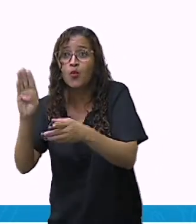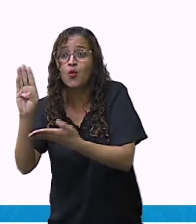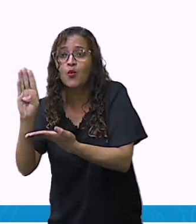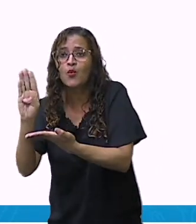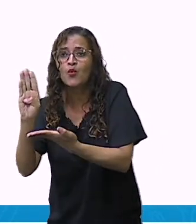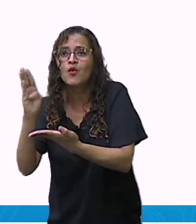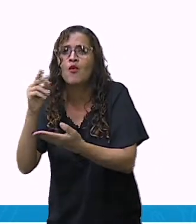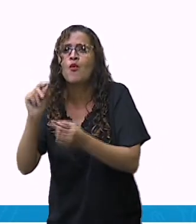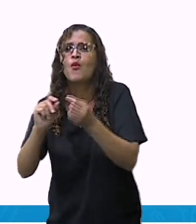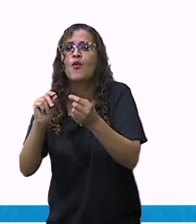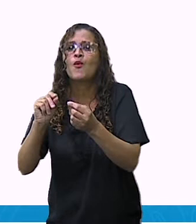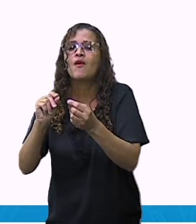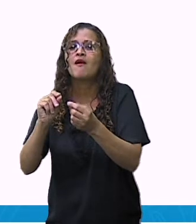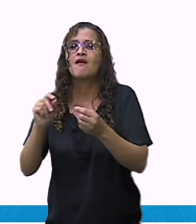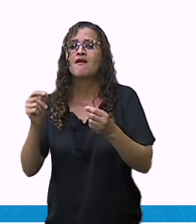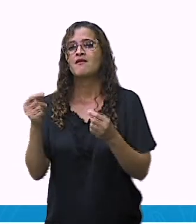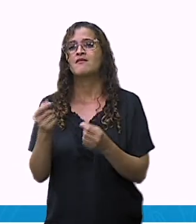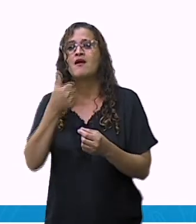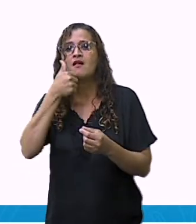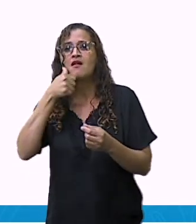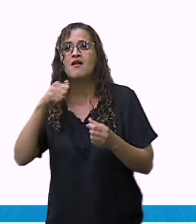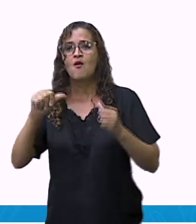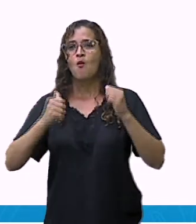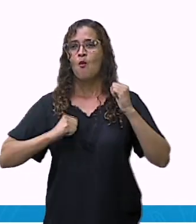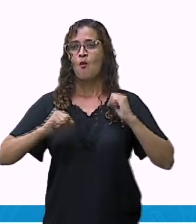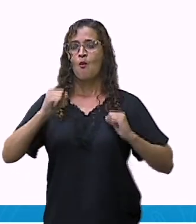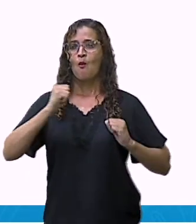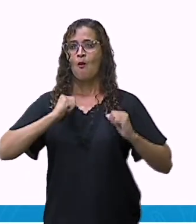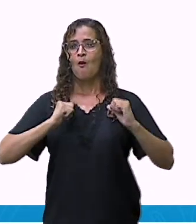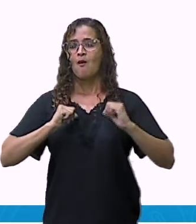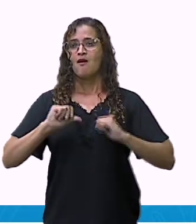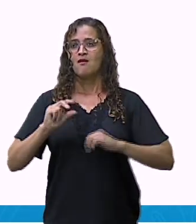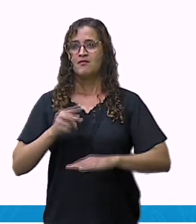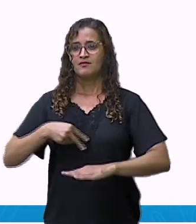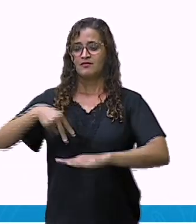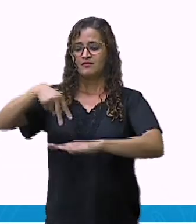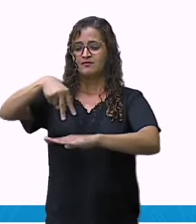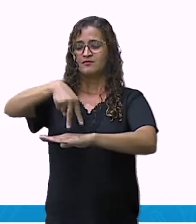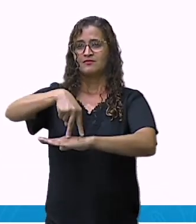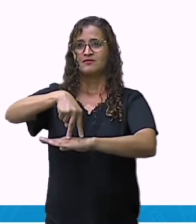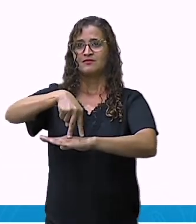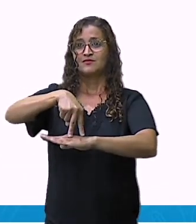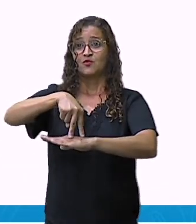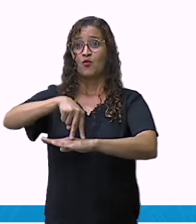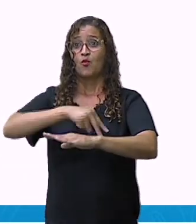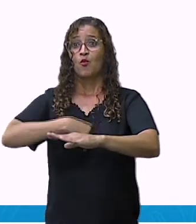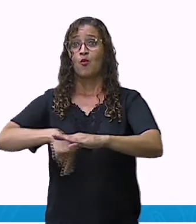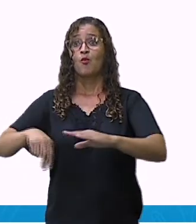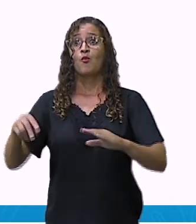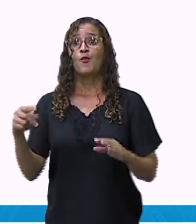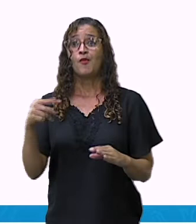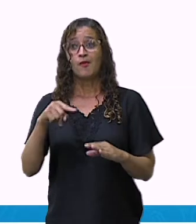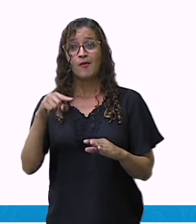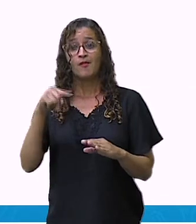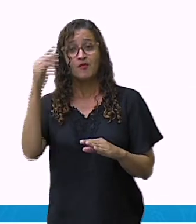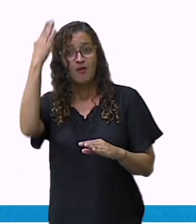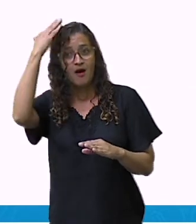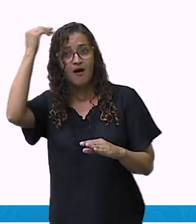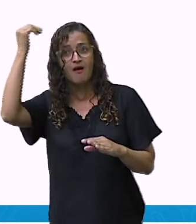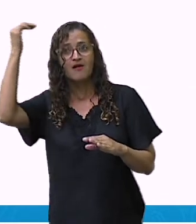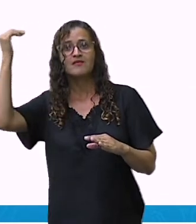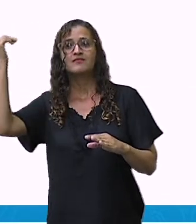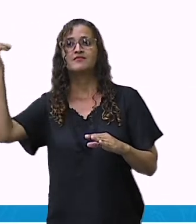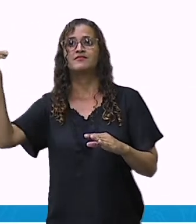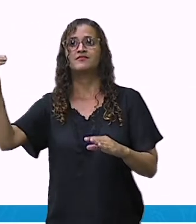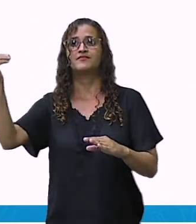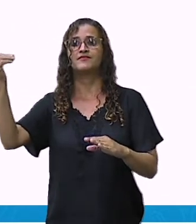grande atriz. Então, qual é o palco? É o palco artístico aqui agora que nós estamos falando,